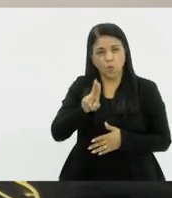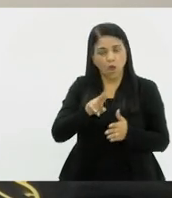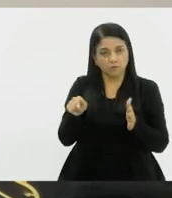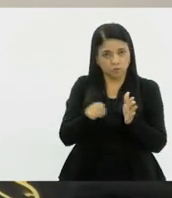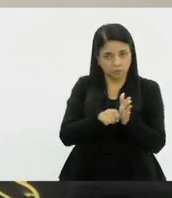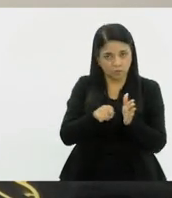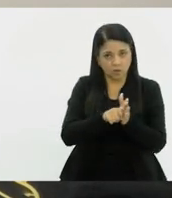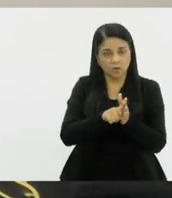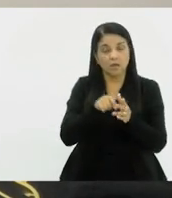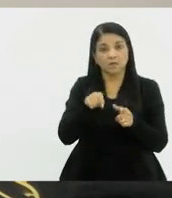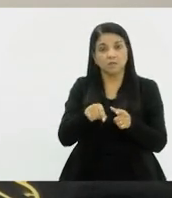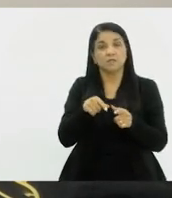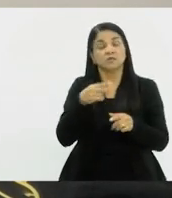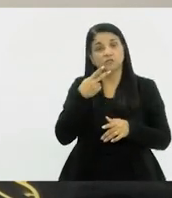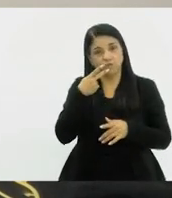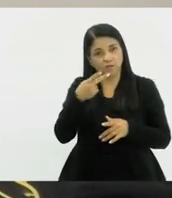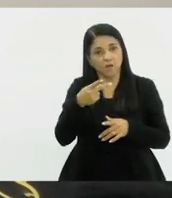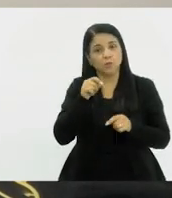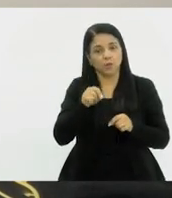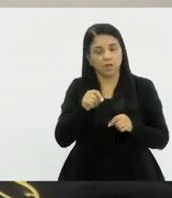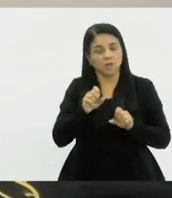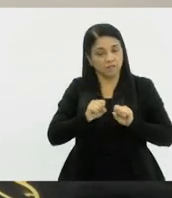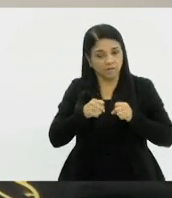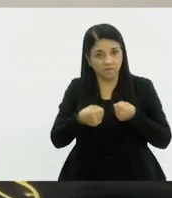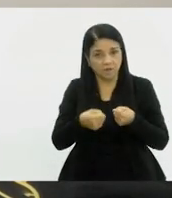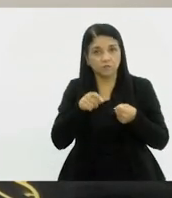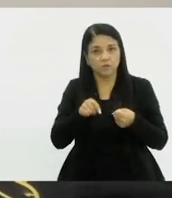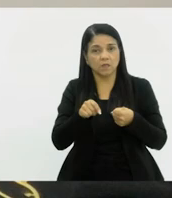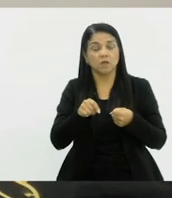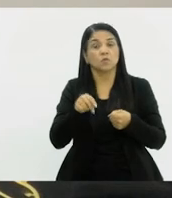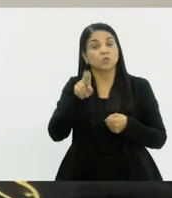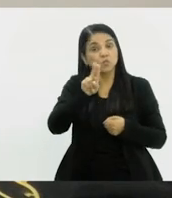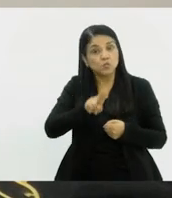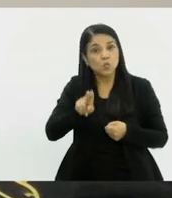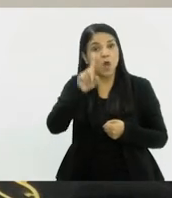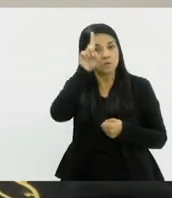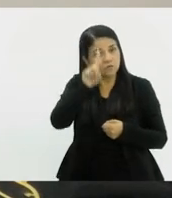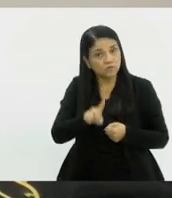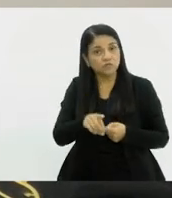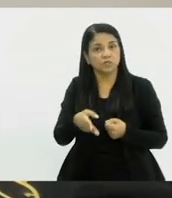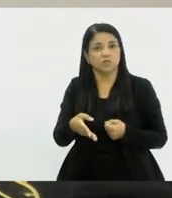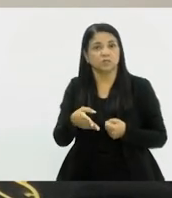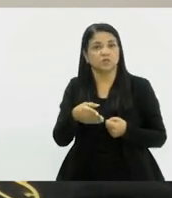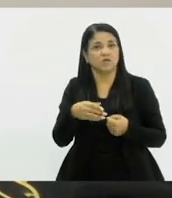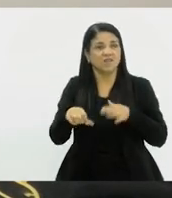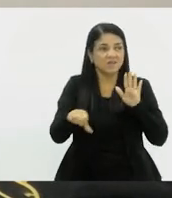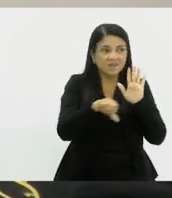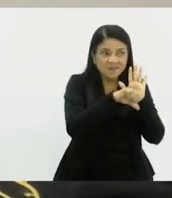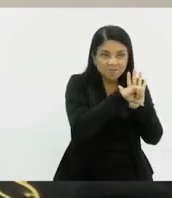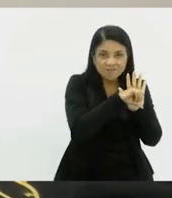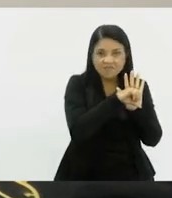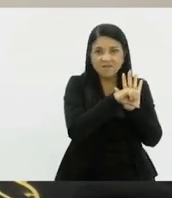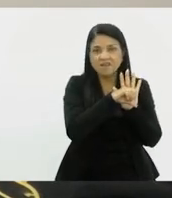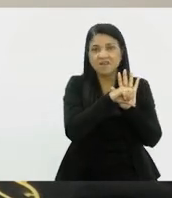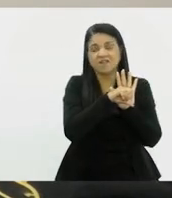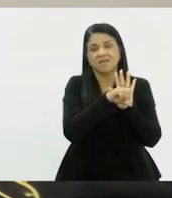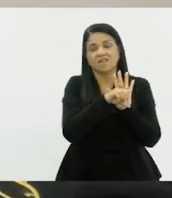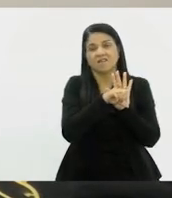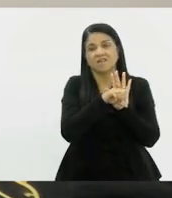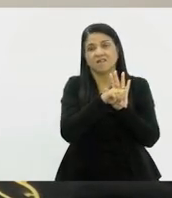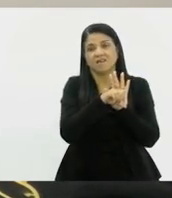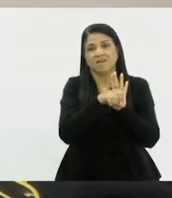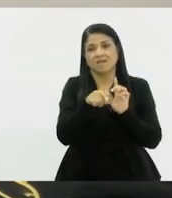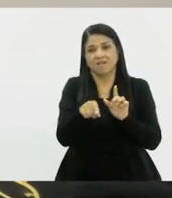gente tenta que usuários são são sujeitos de direito portanto nem ninguém pode incriminar alguém nem é legítimo que assim o